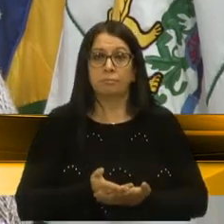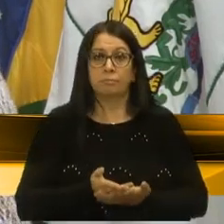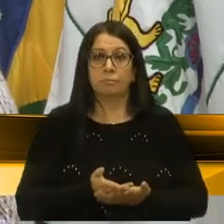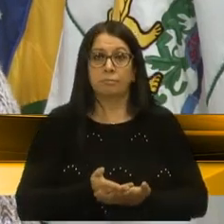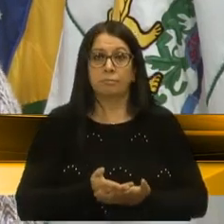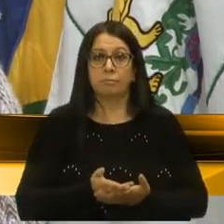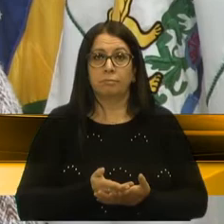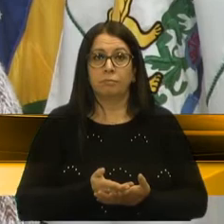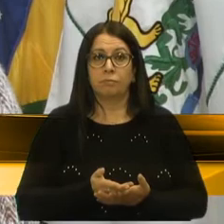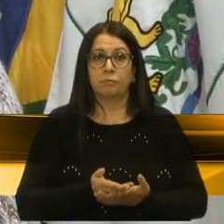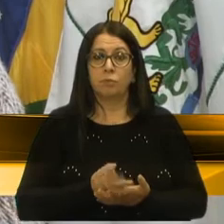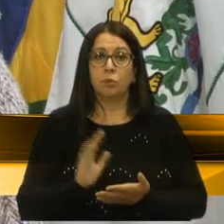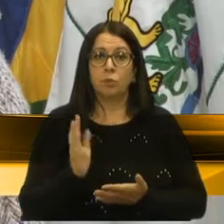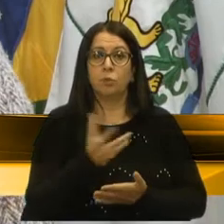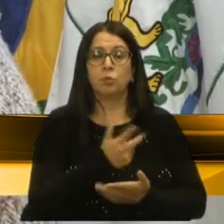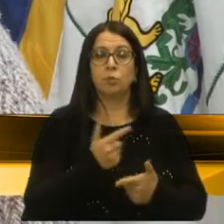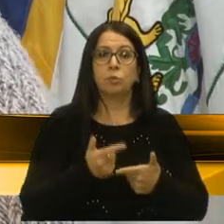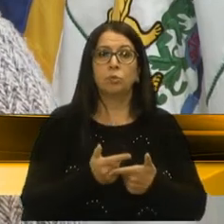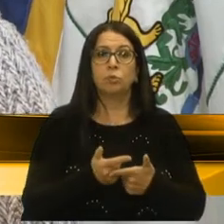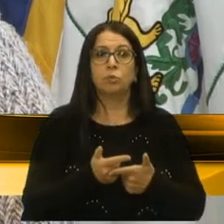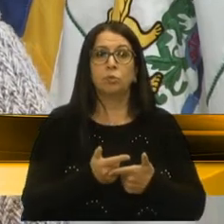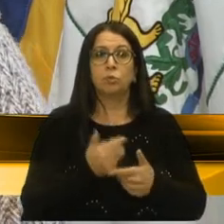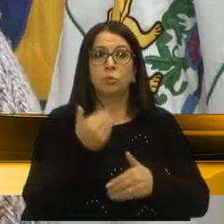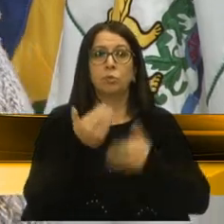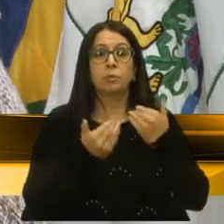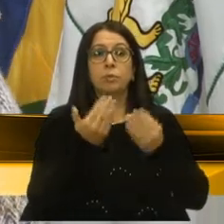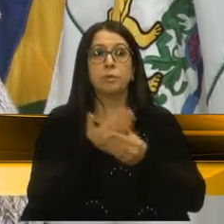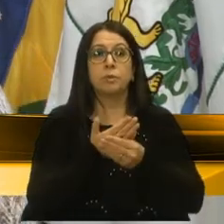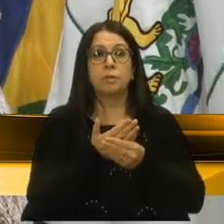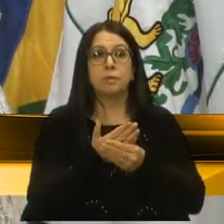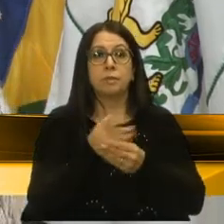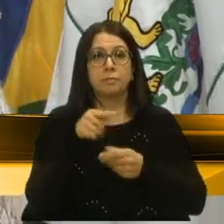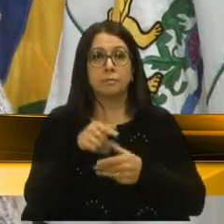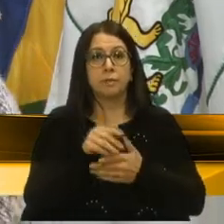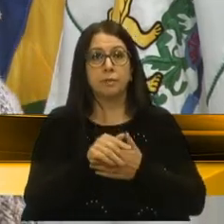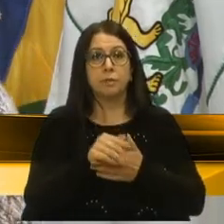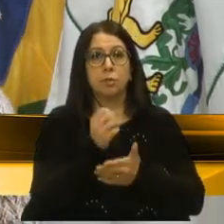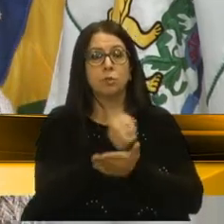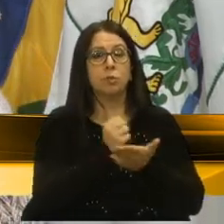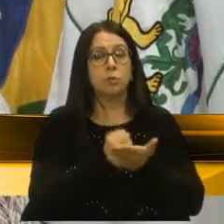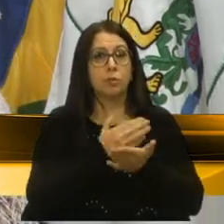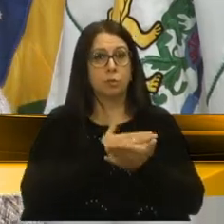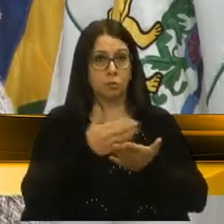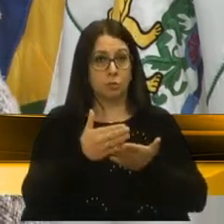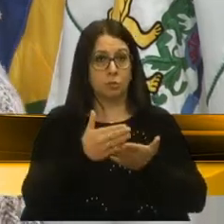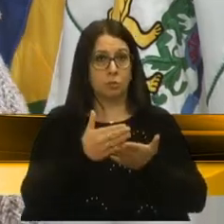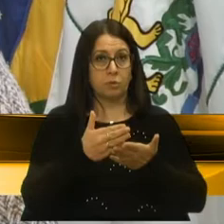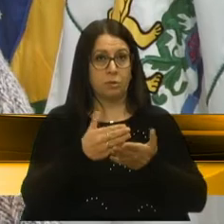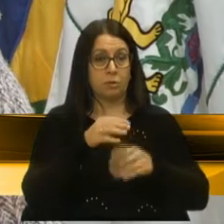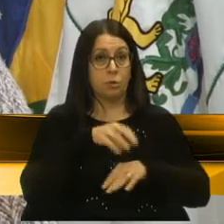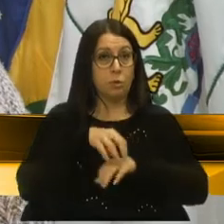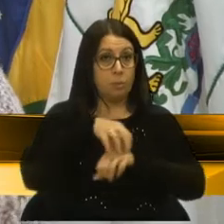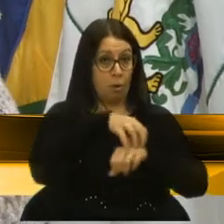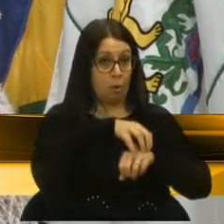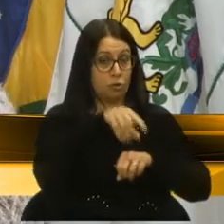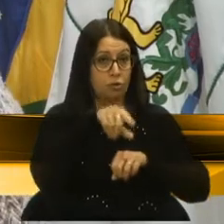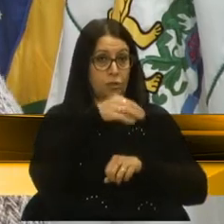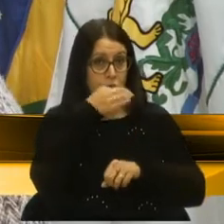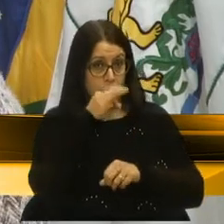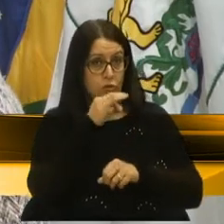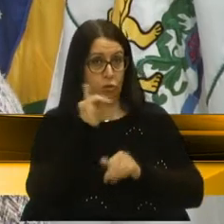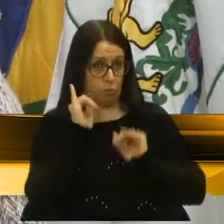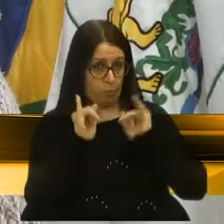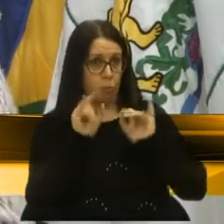ele vai orientar toda a questão do processo em si. Então, o contrato inicial do transporte coletivo em Caxias, ele